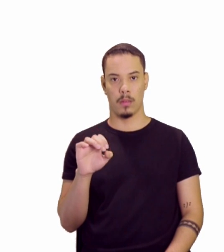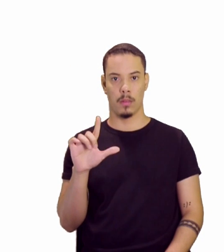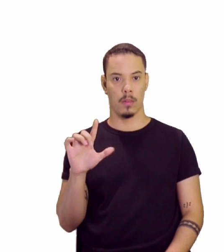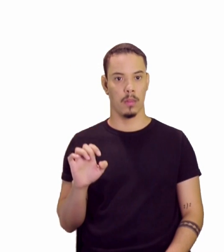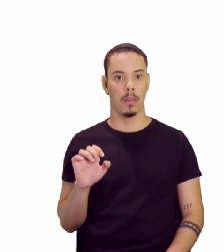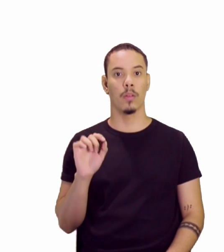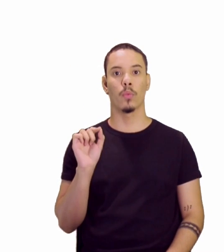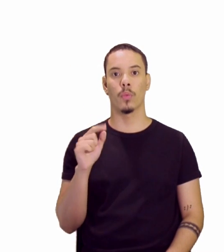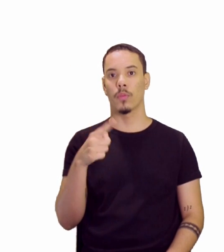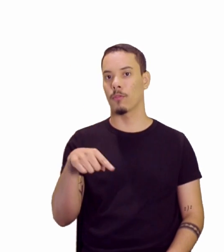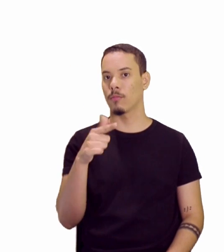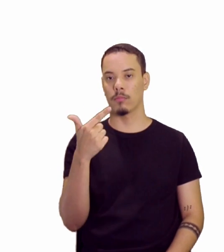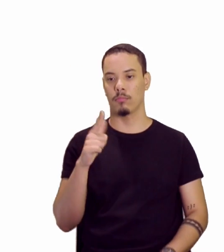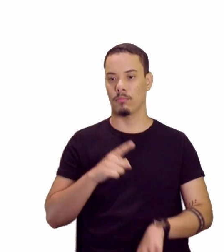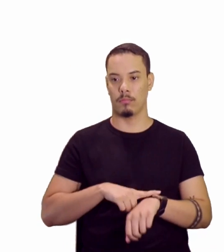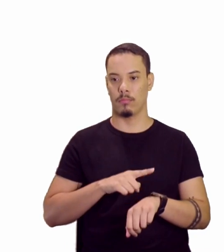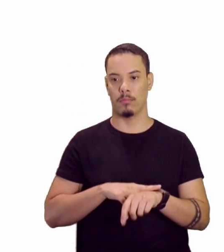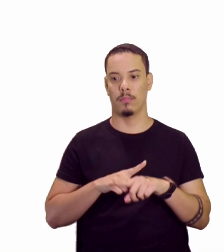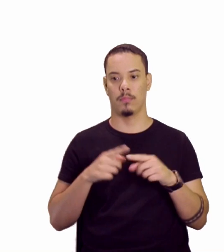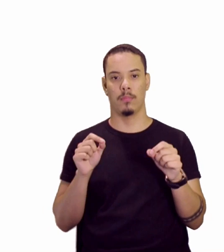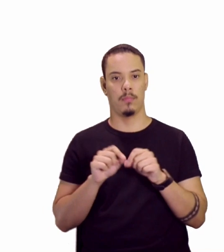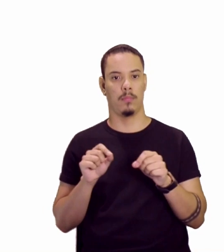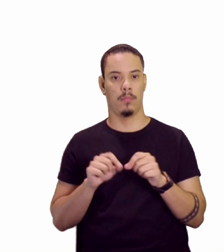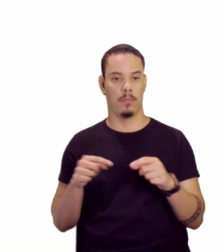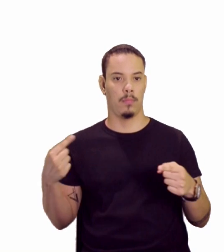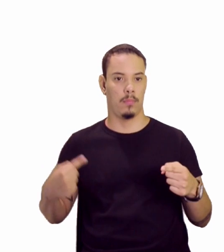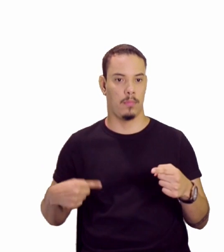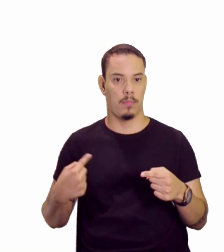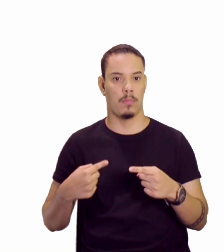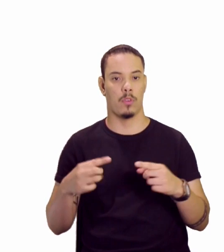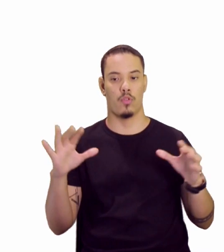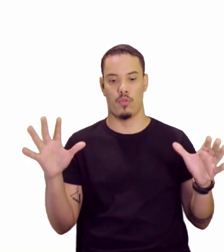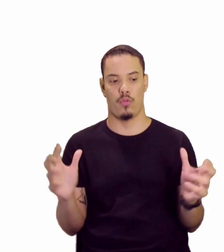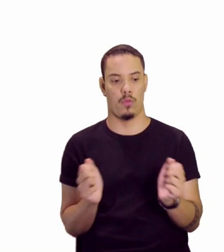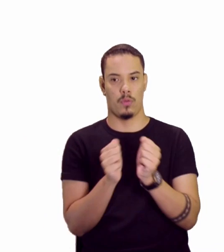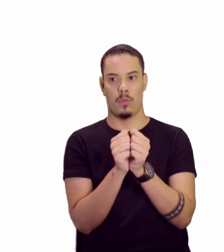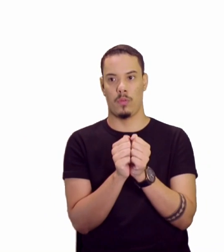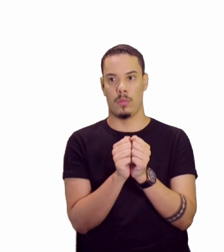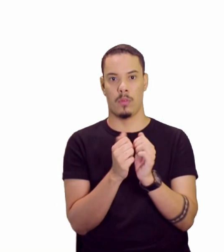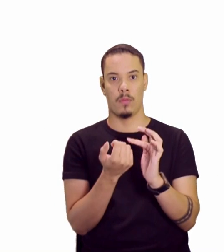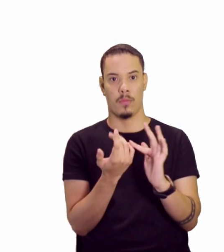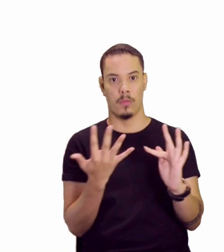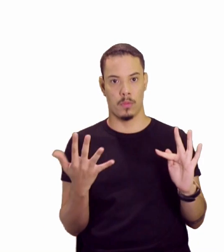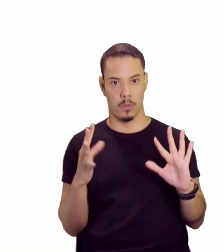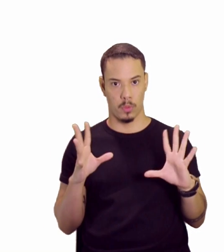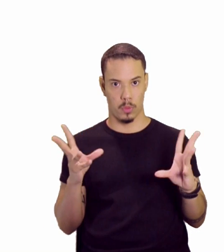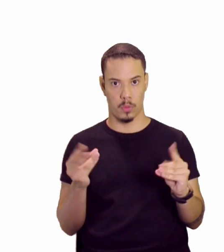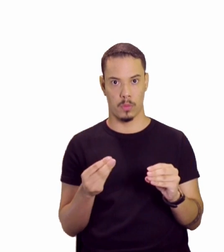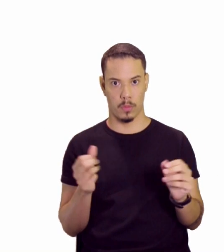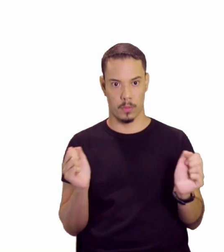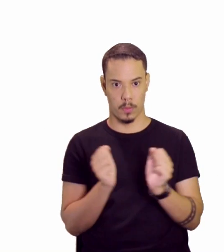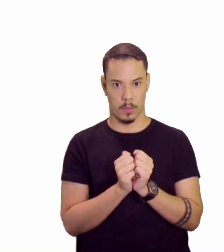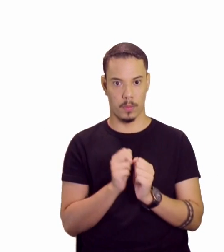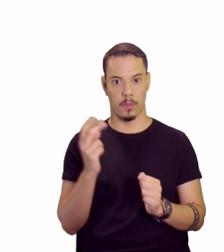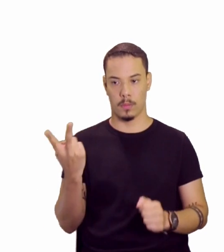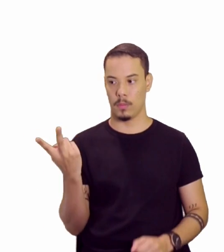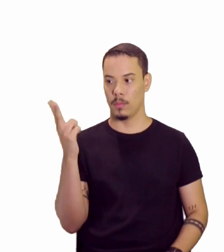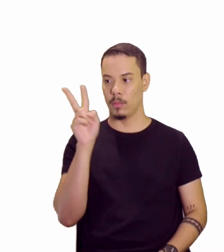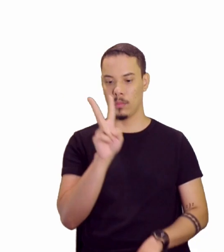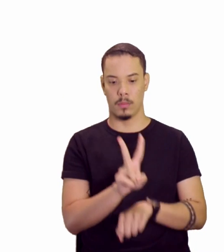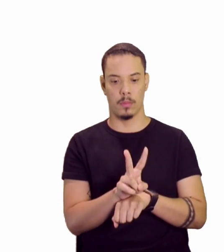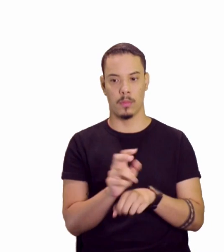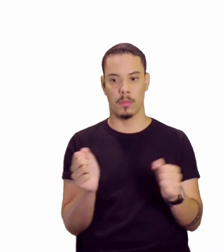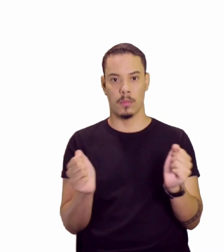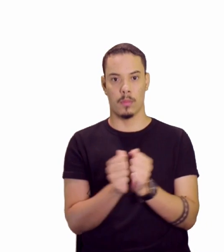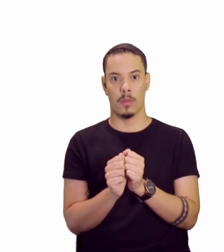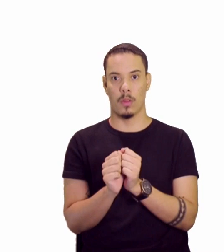você não tem o tempo, mas você tem junção de duas funções horárias. É junção de duas funções, ok? Então não é uma função horária, é a junção